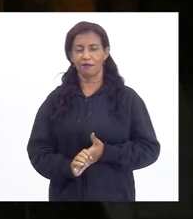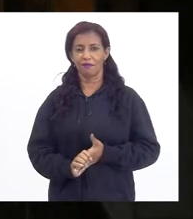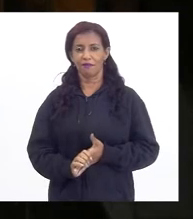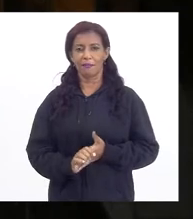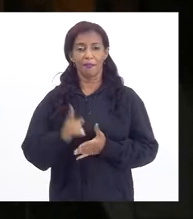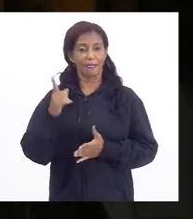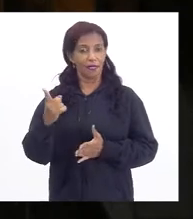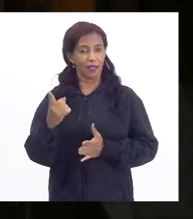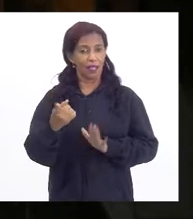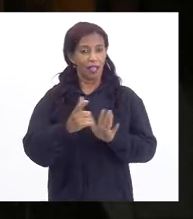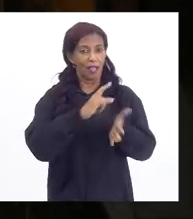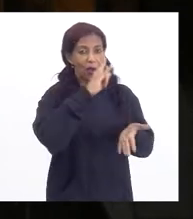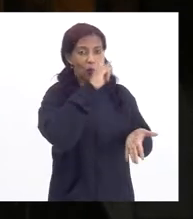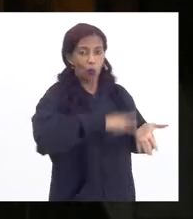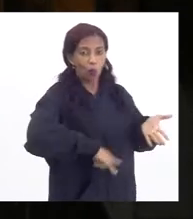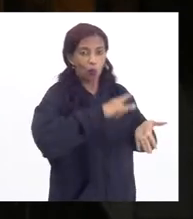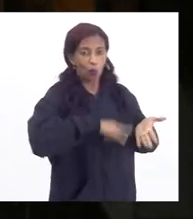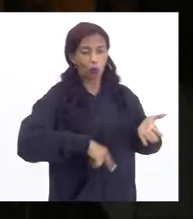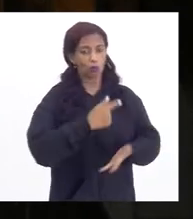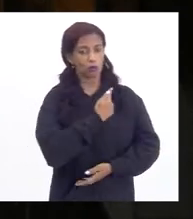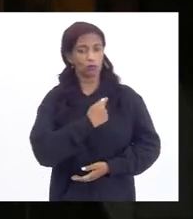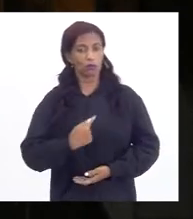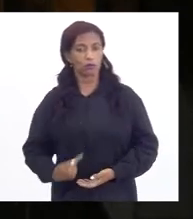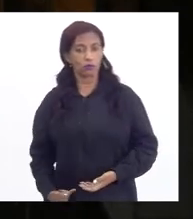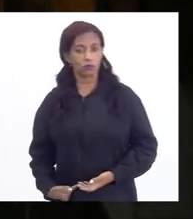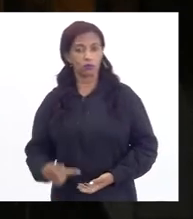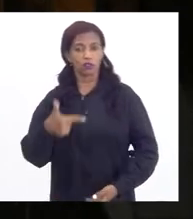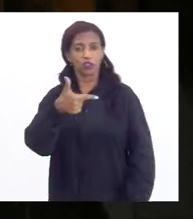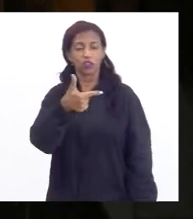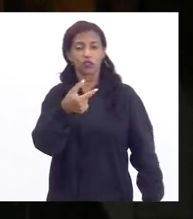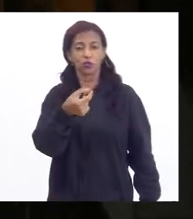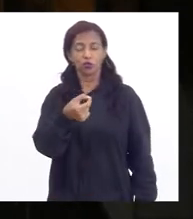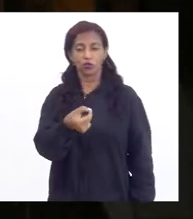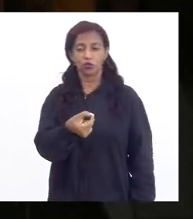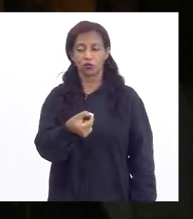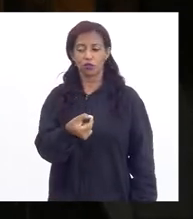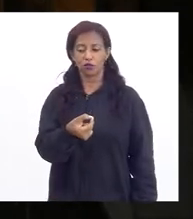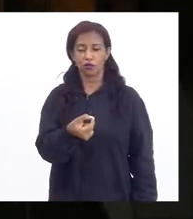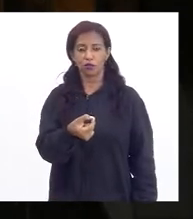as contas de governo de